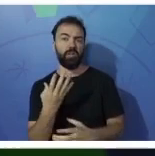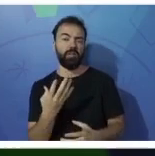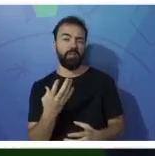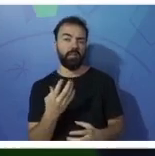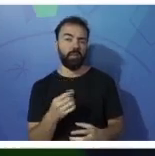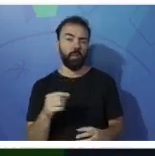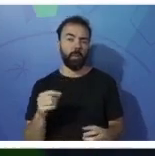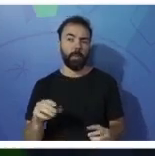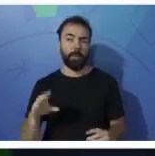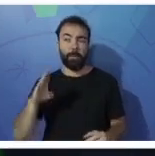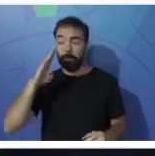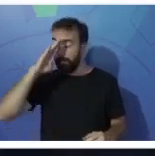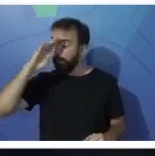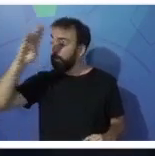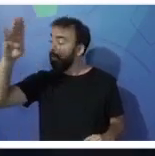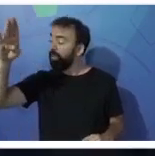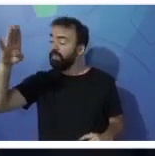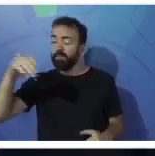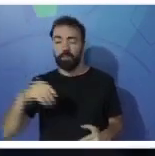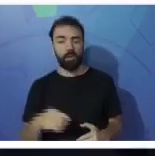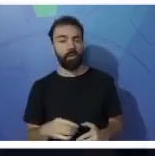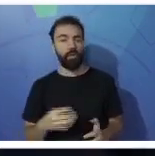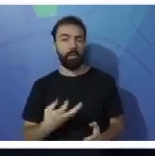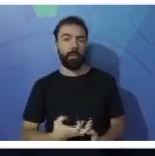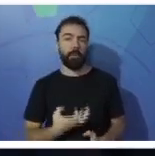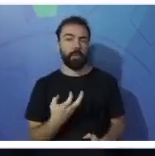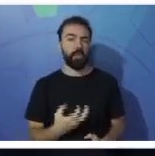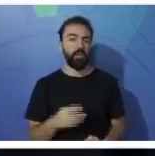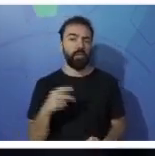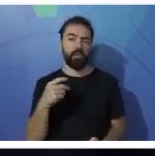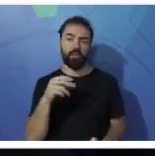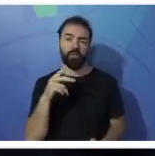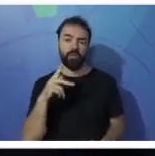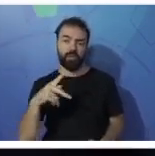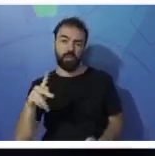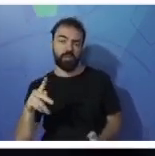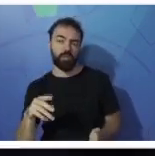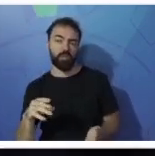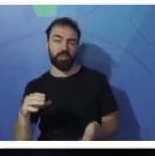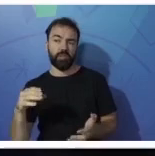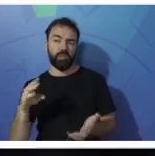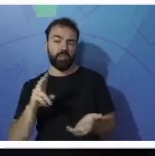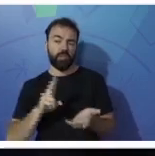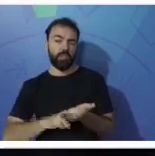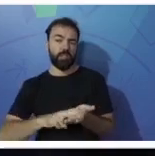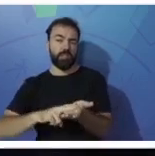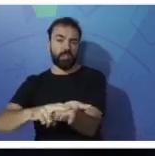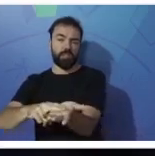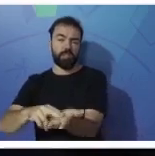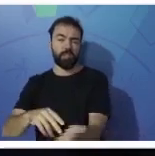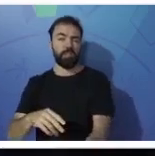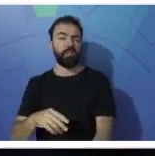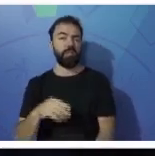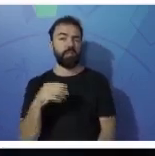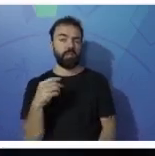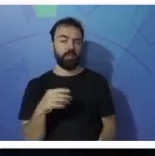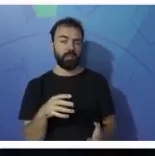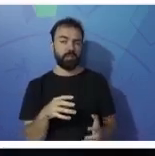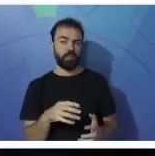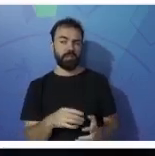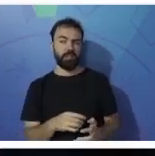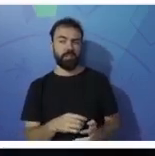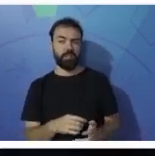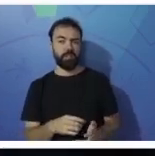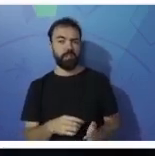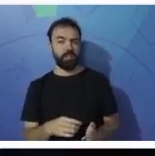Papai Noel no corpo do texto de sua carta. Ah, o que é corpo do texto? Ó, tá aqui escrito. Corpo de um texto é